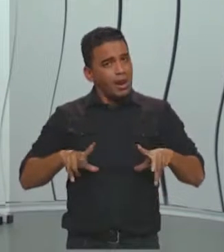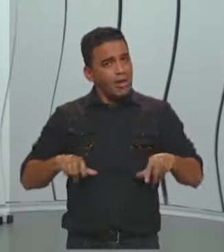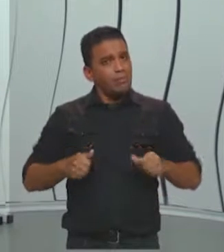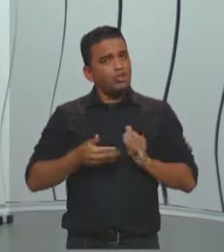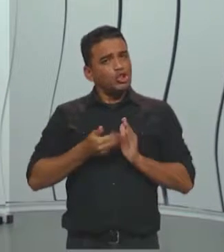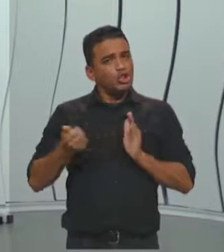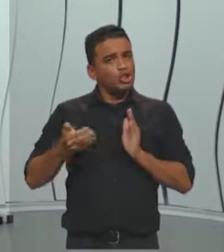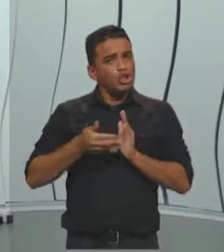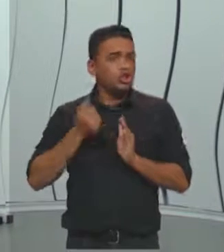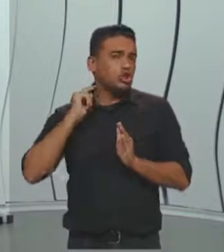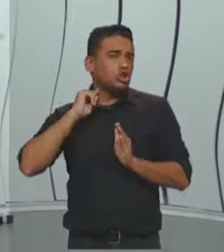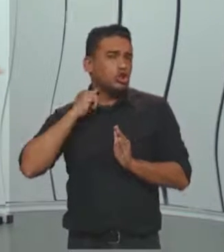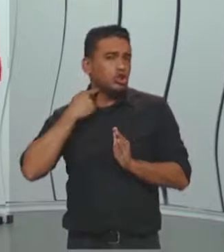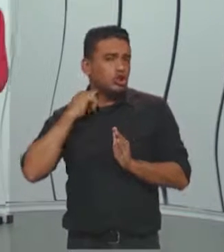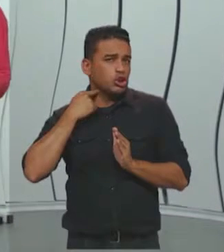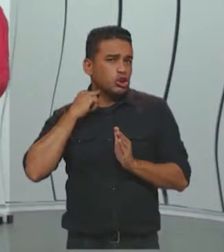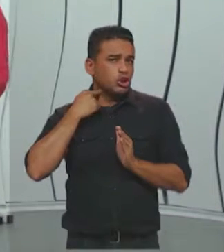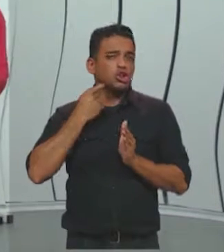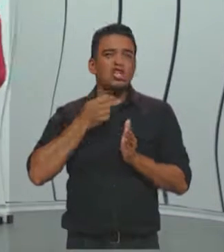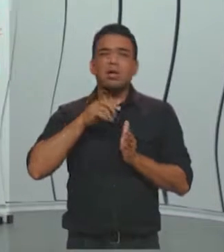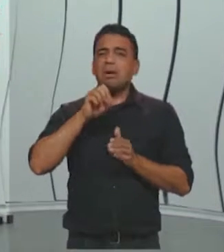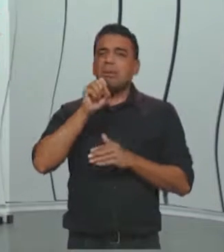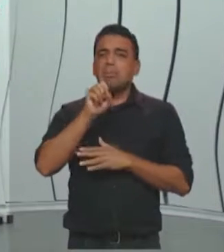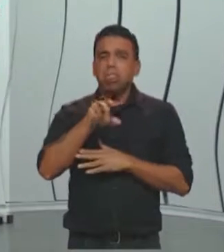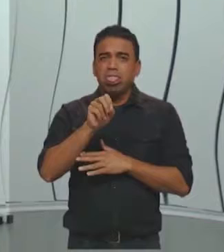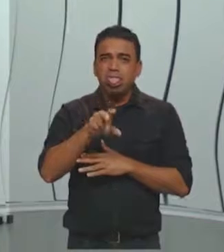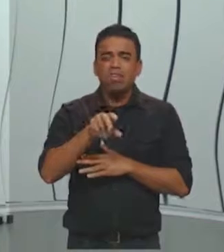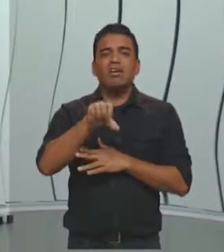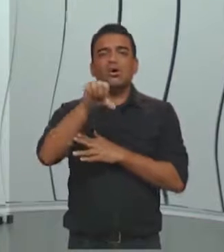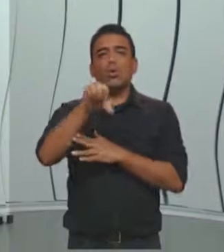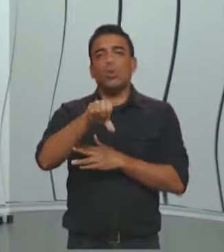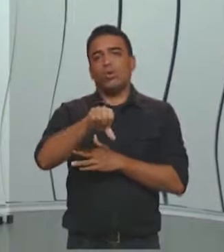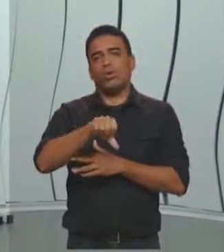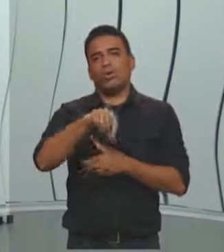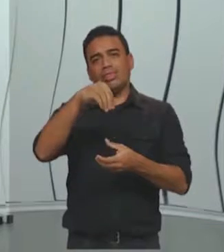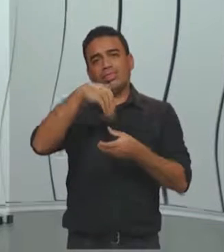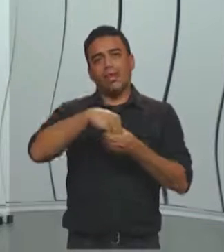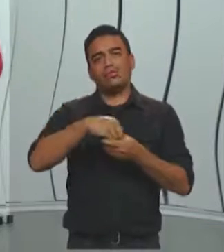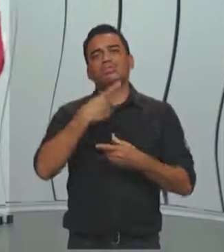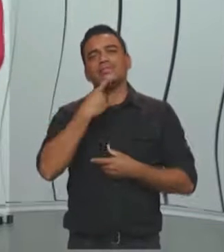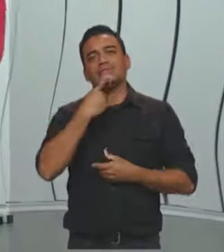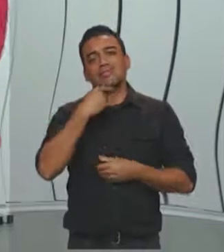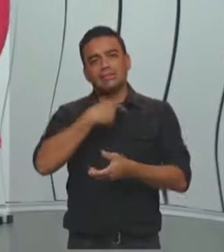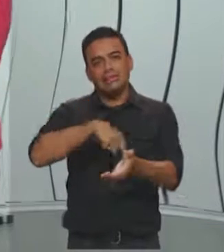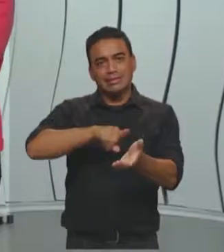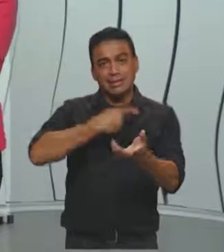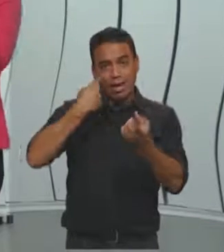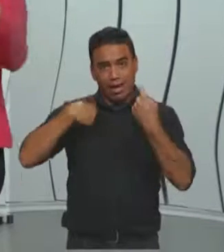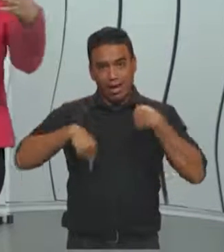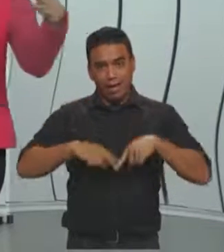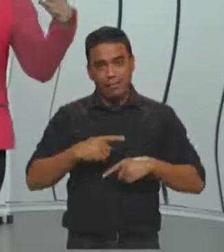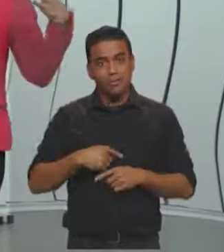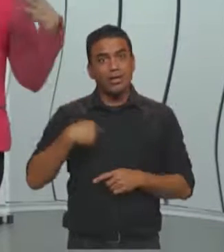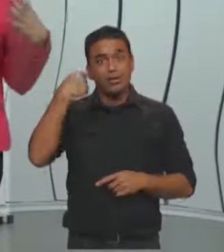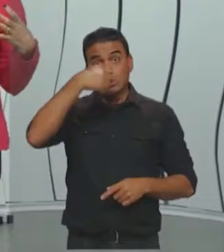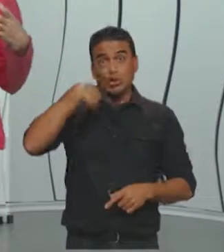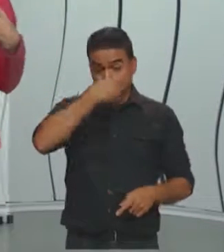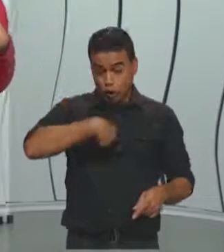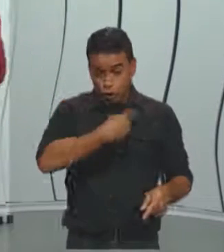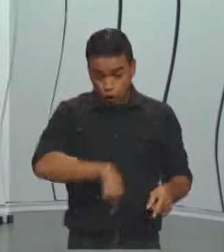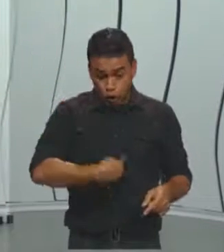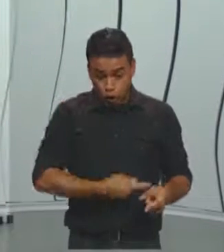as impurezas, as substâncias tóxicas presentes no sangue. O sangue, ele circula sem